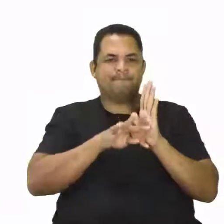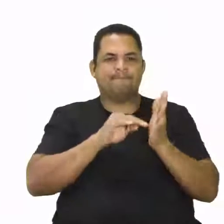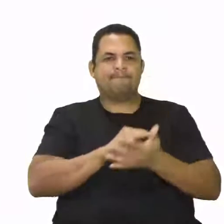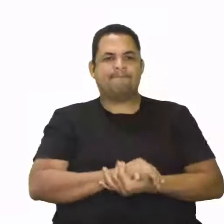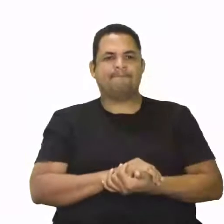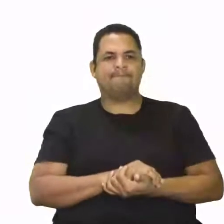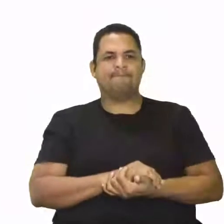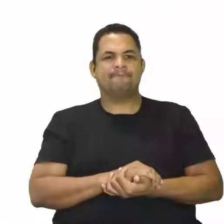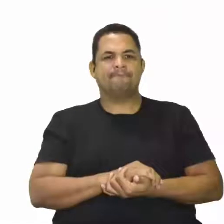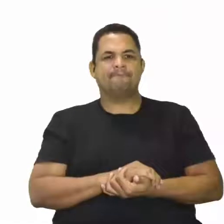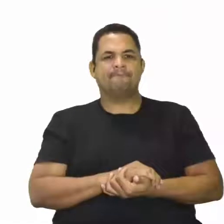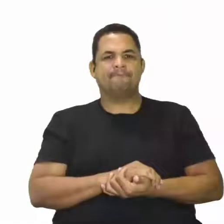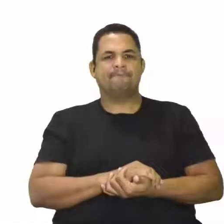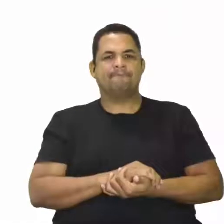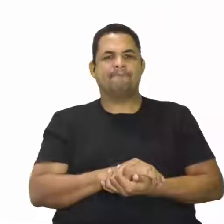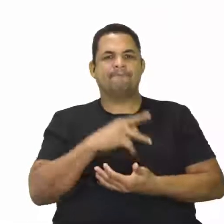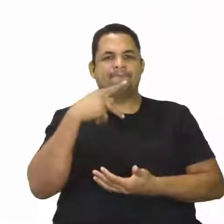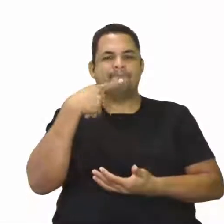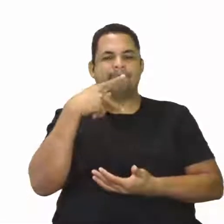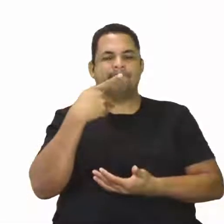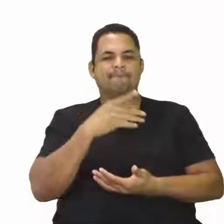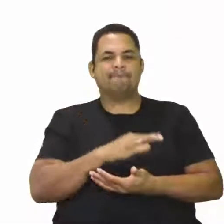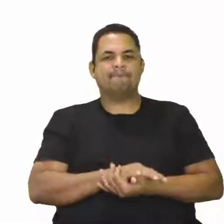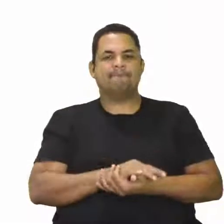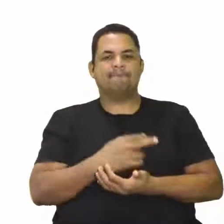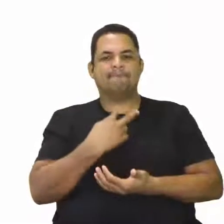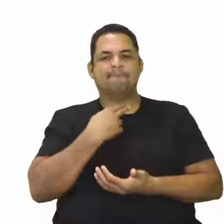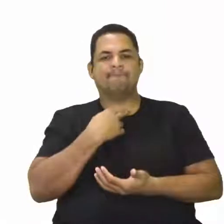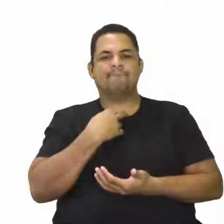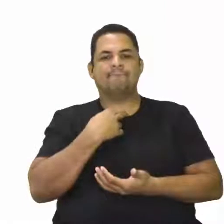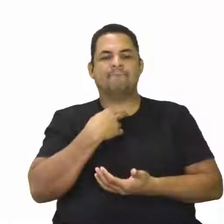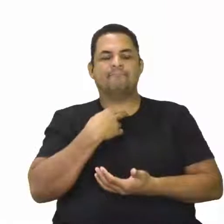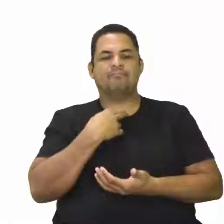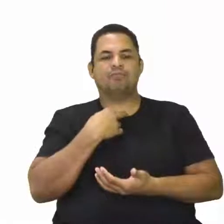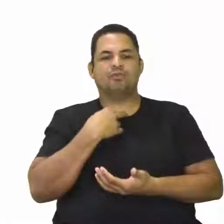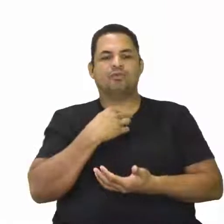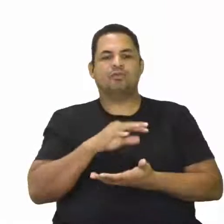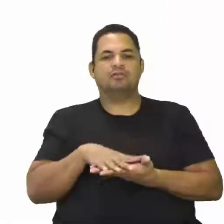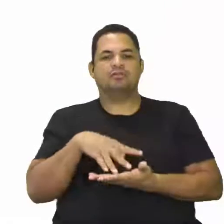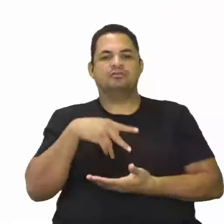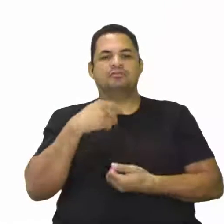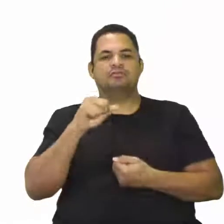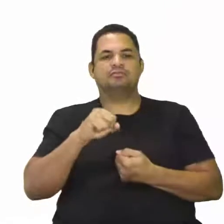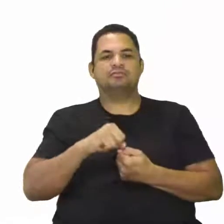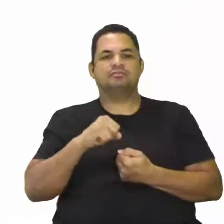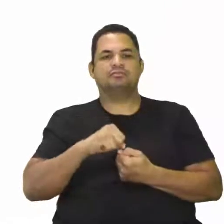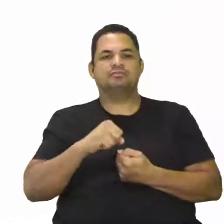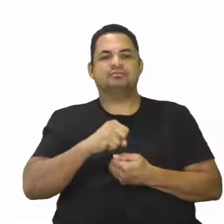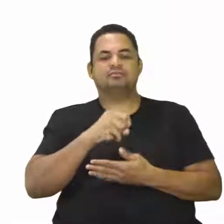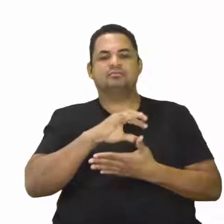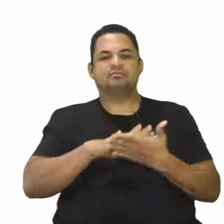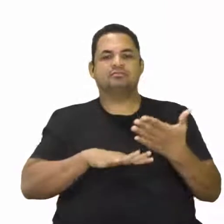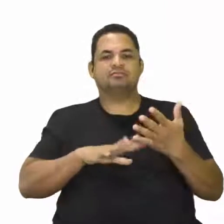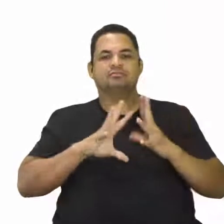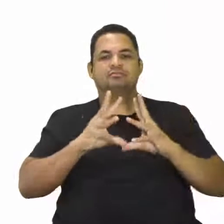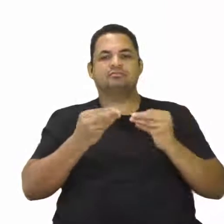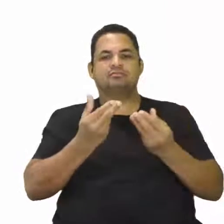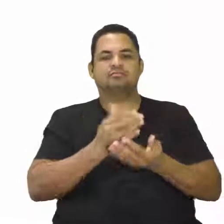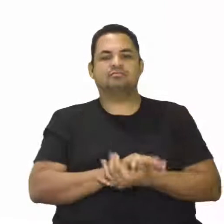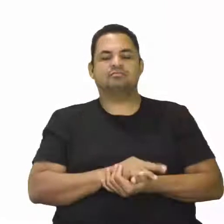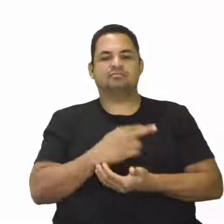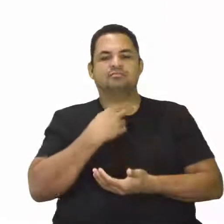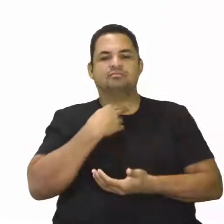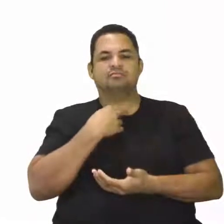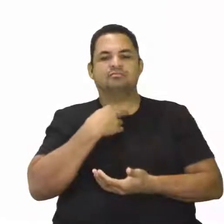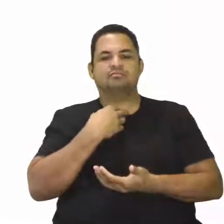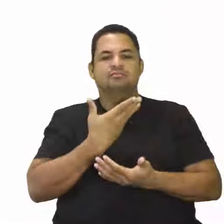claro e que ela vai falar o que eu não posso fazer. Traduzir, gente. Vocês viram que eu traduzi tudo hoje, né? Mas a Tainá não pode